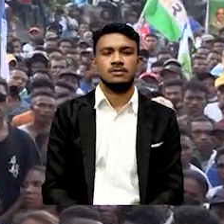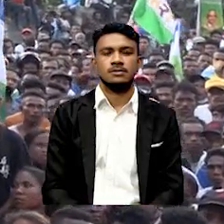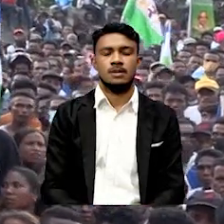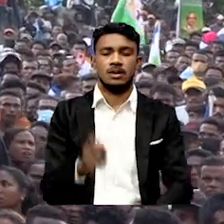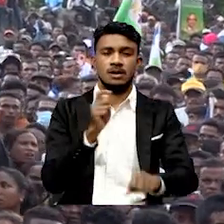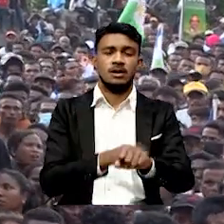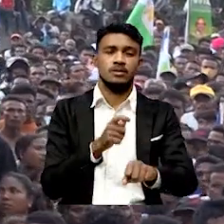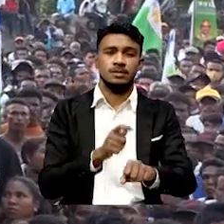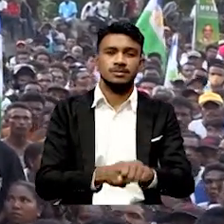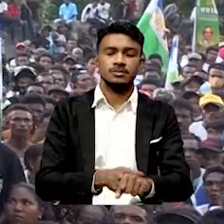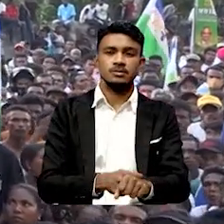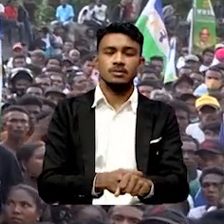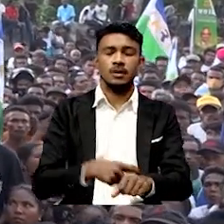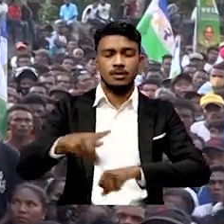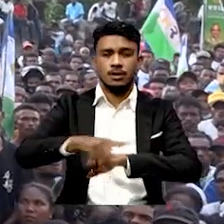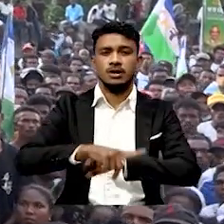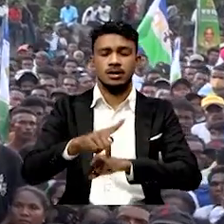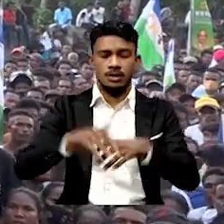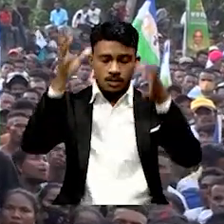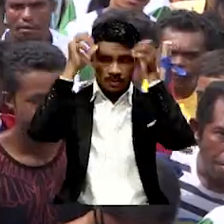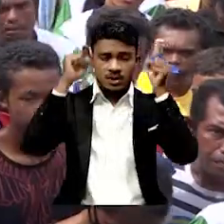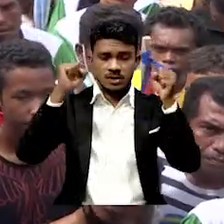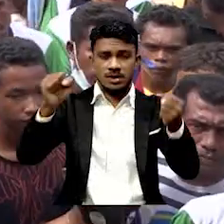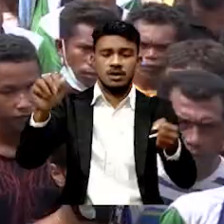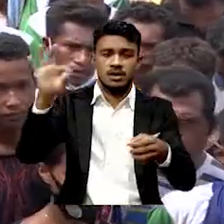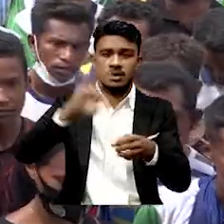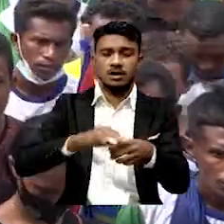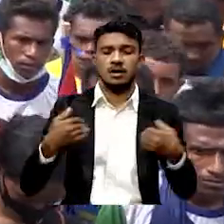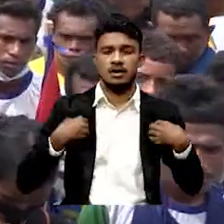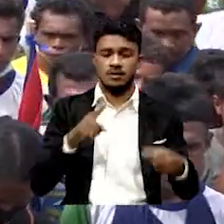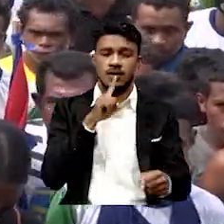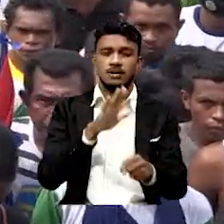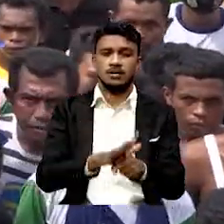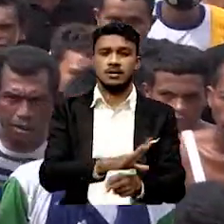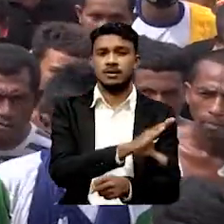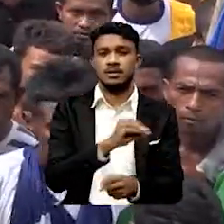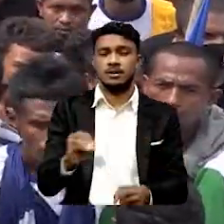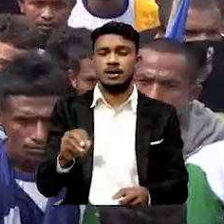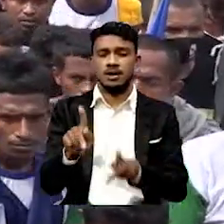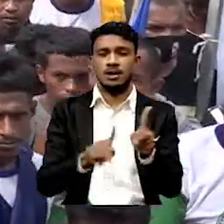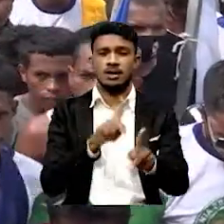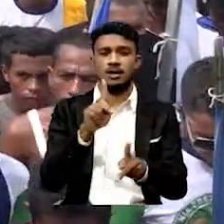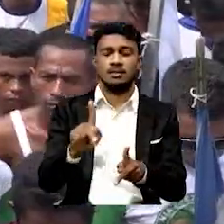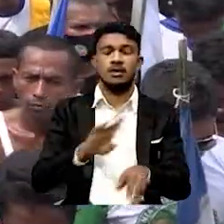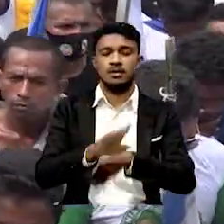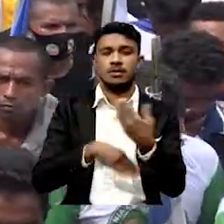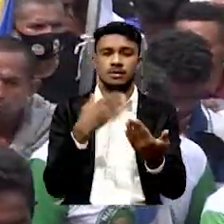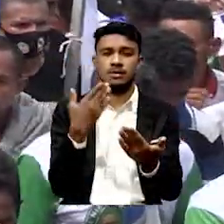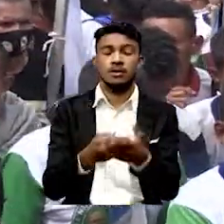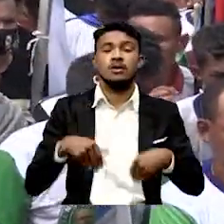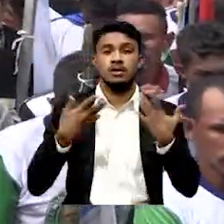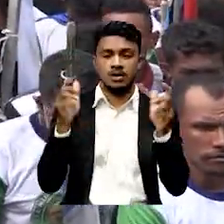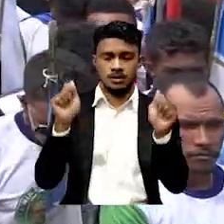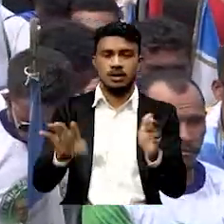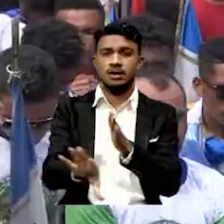Durante periodo comício político, presidente eleito e a compromisso rasic perante militante no apiante Sira, o insato